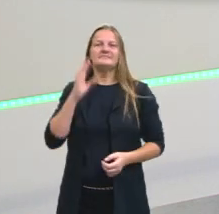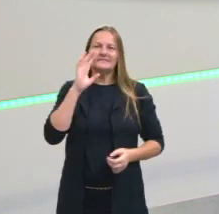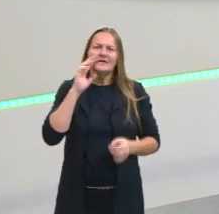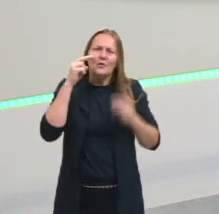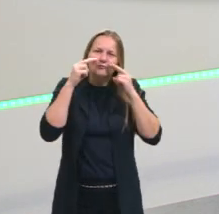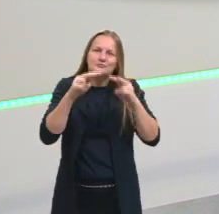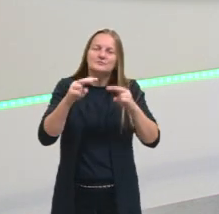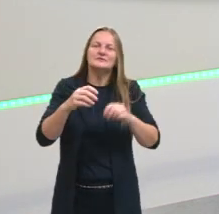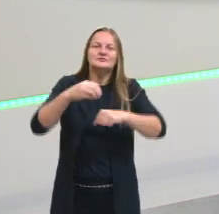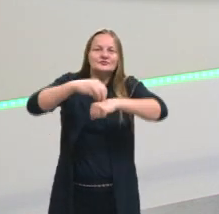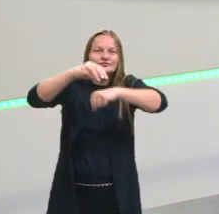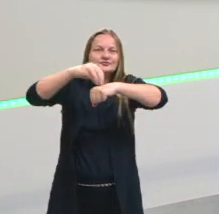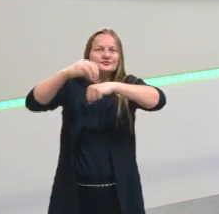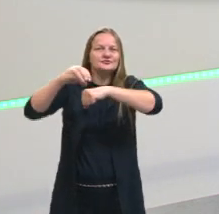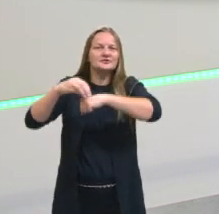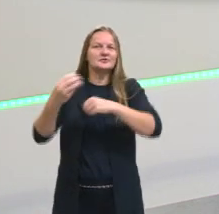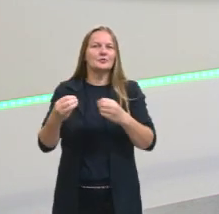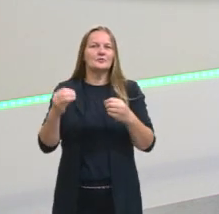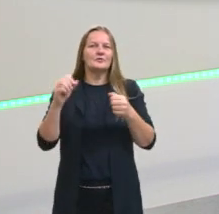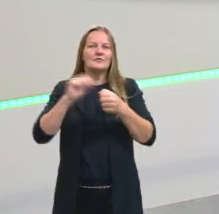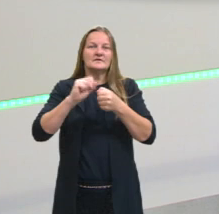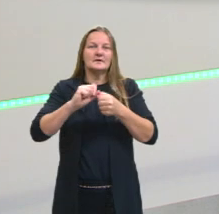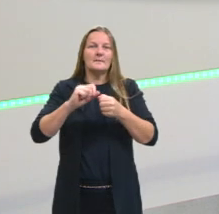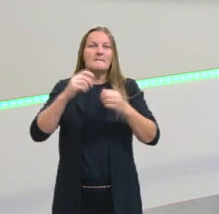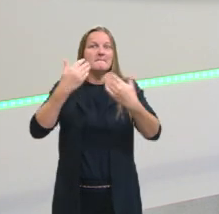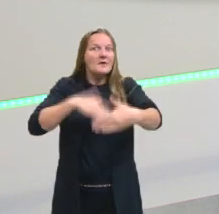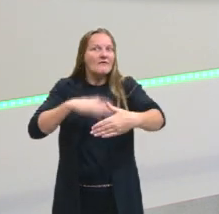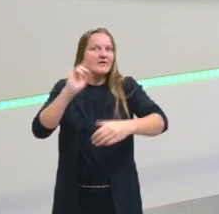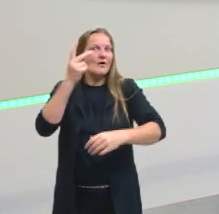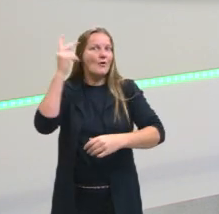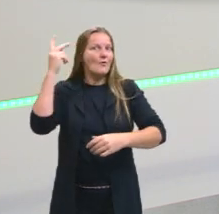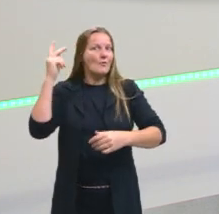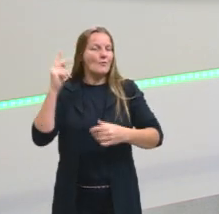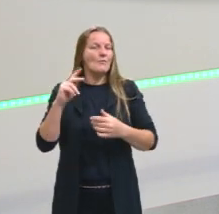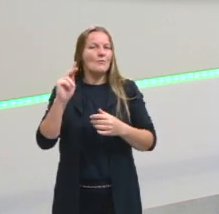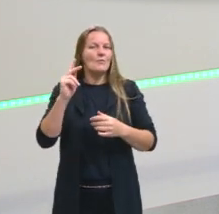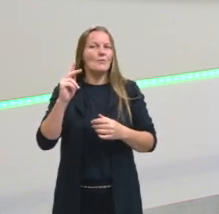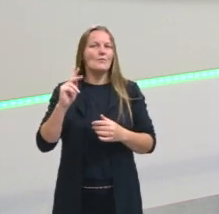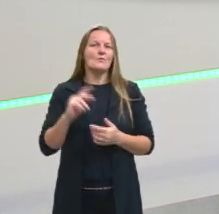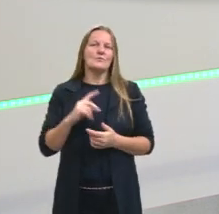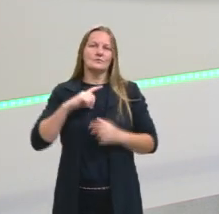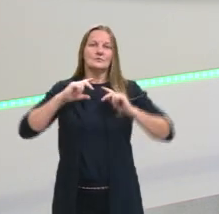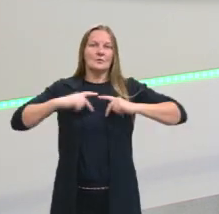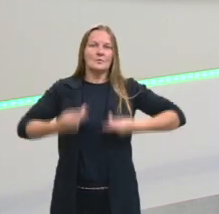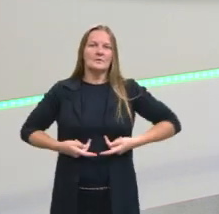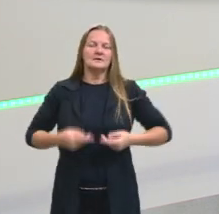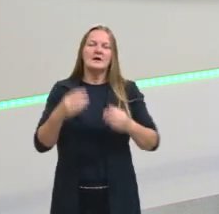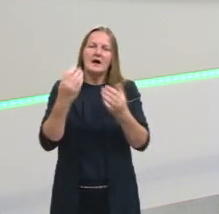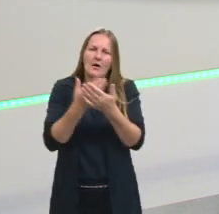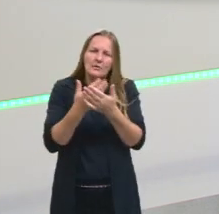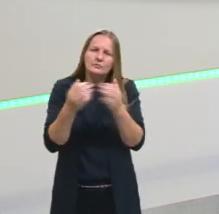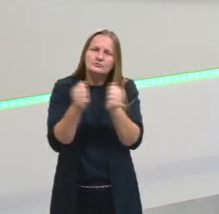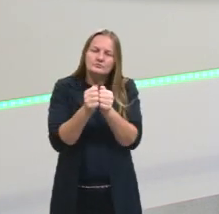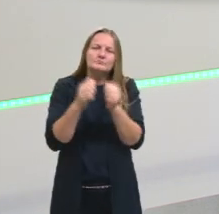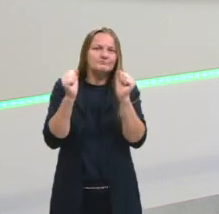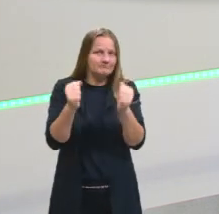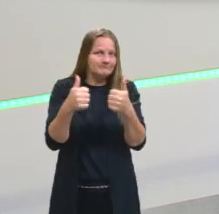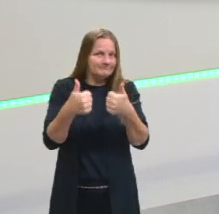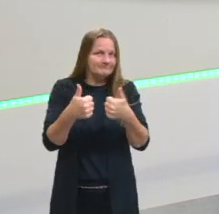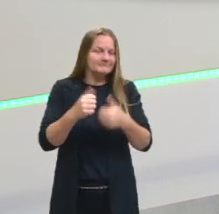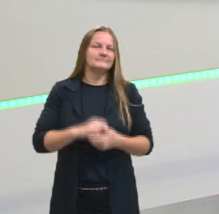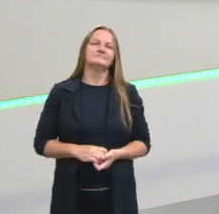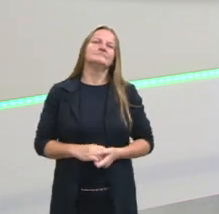as aulas dele tem várias dicas de como fazer a prova de humanas bem uma conferida nas aulas do professor clênio também tá pessoal